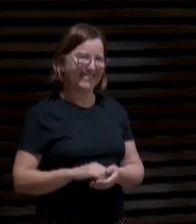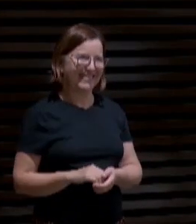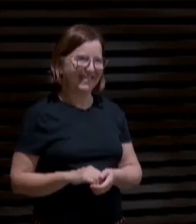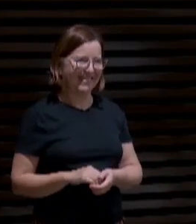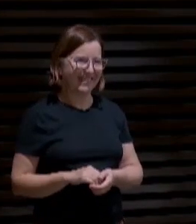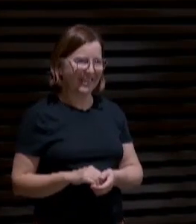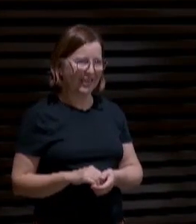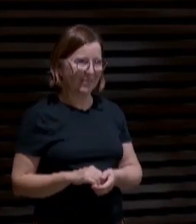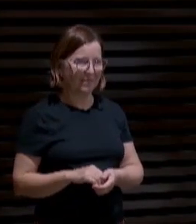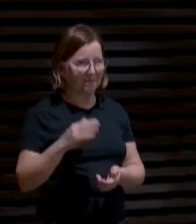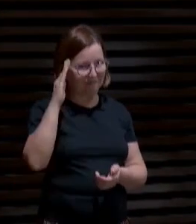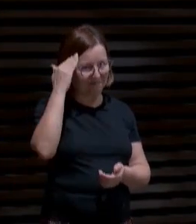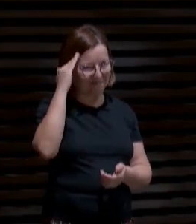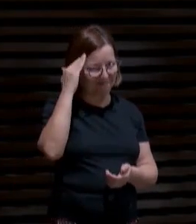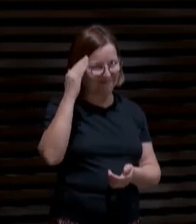Entendeu?